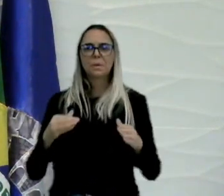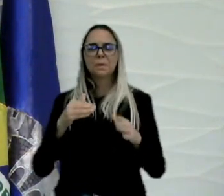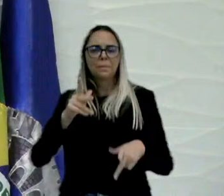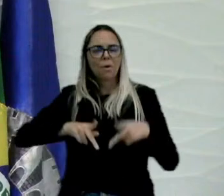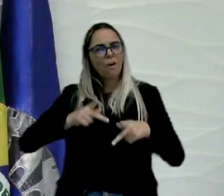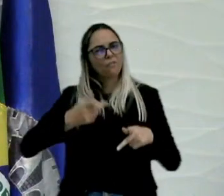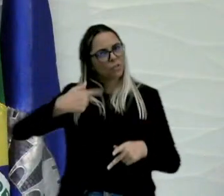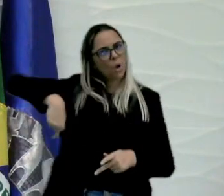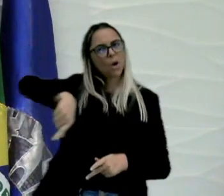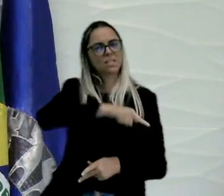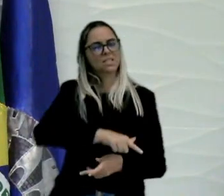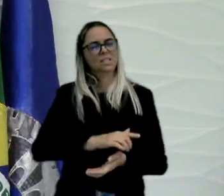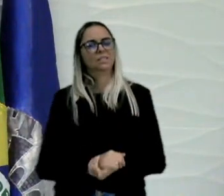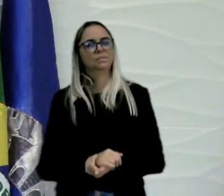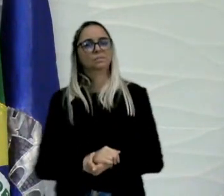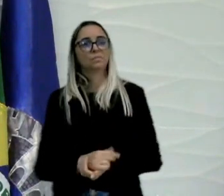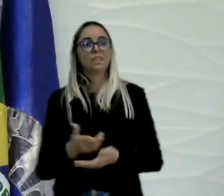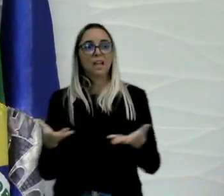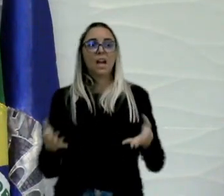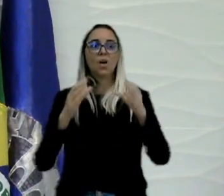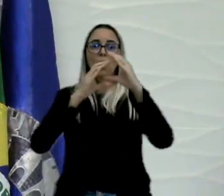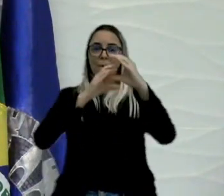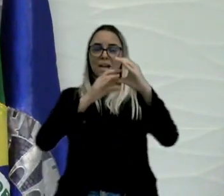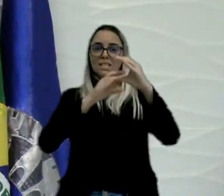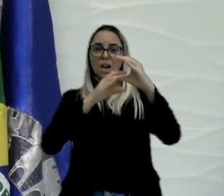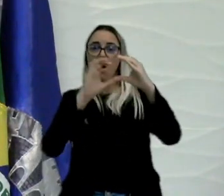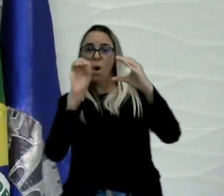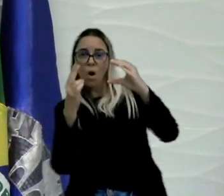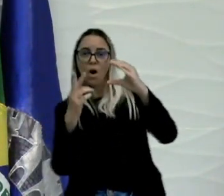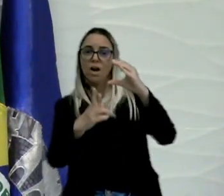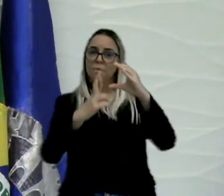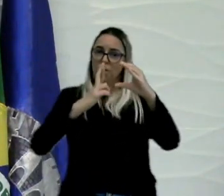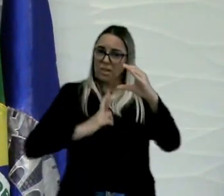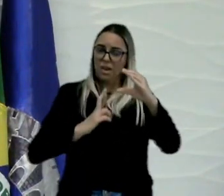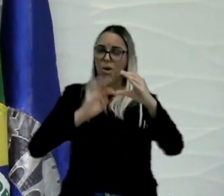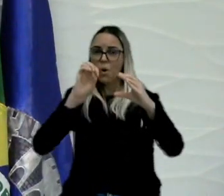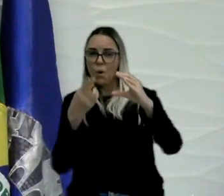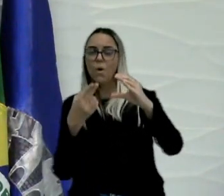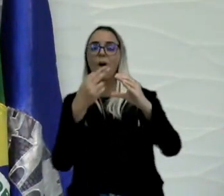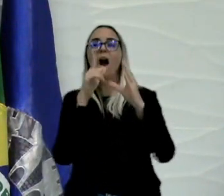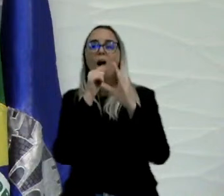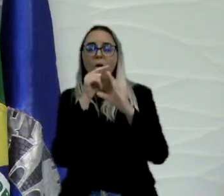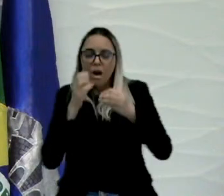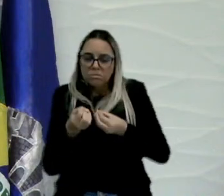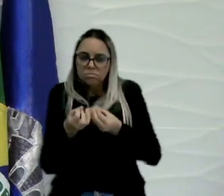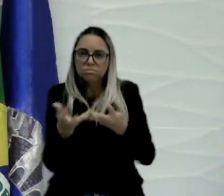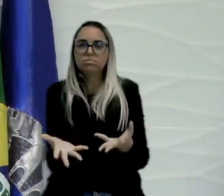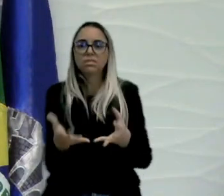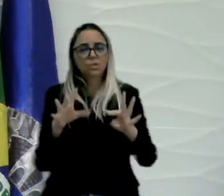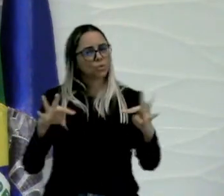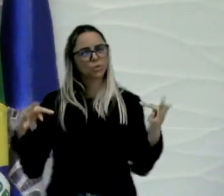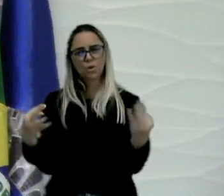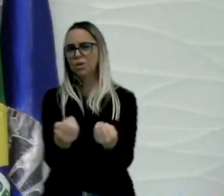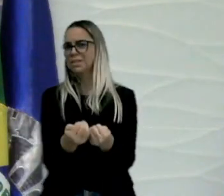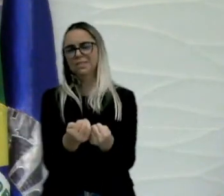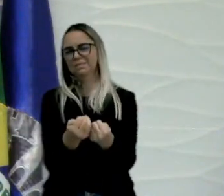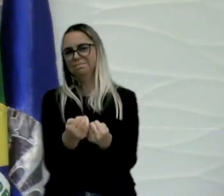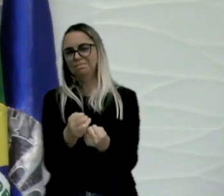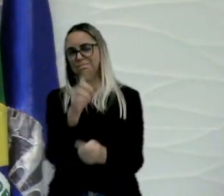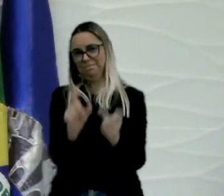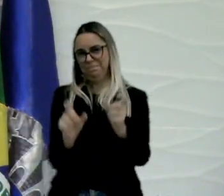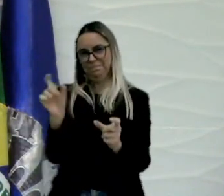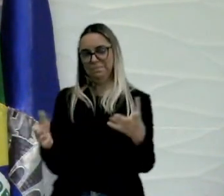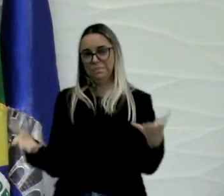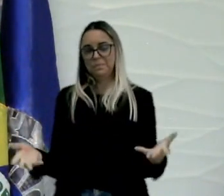Compesa pudesse responder essa casa ou então fornecer água com regularidade a toda a nossa população e